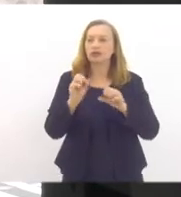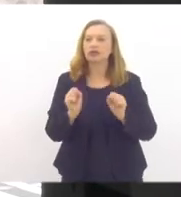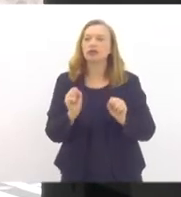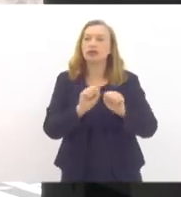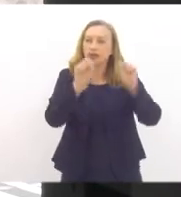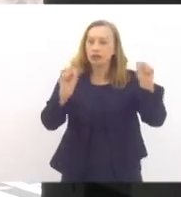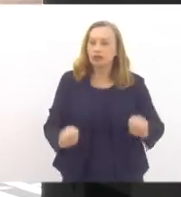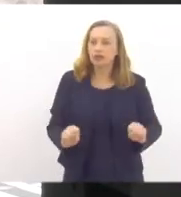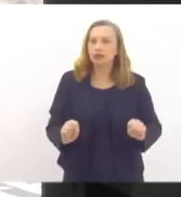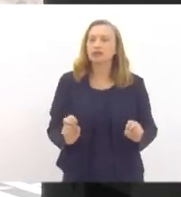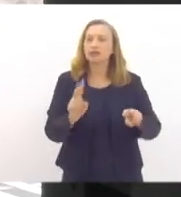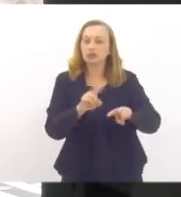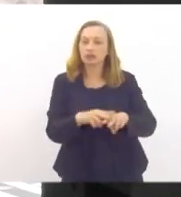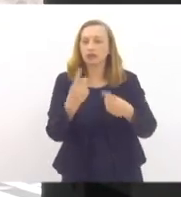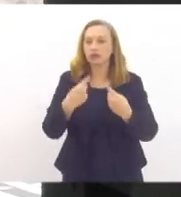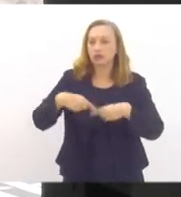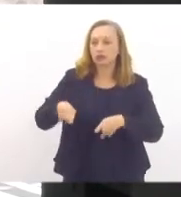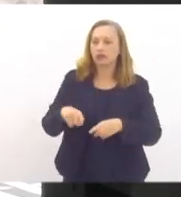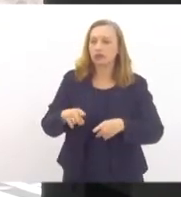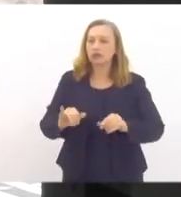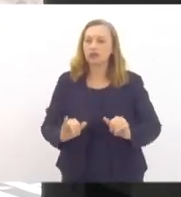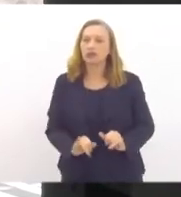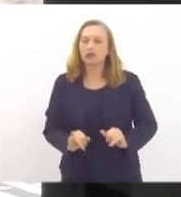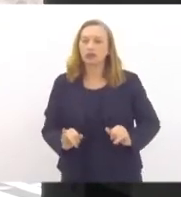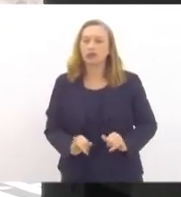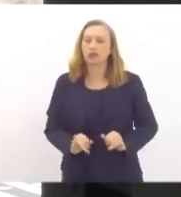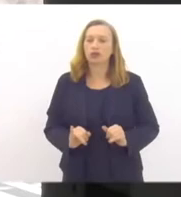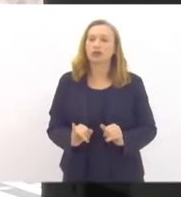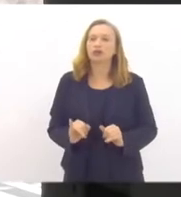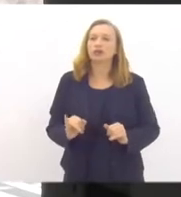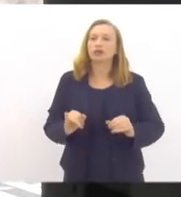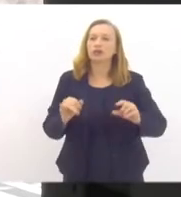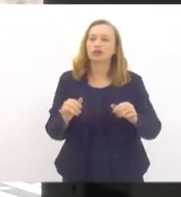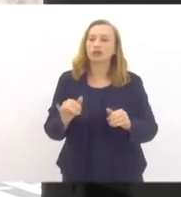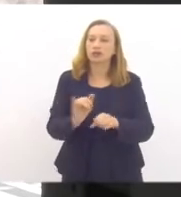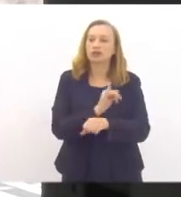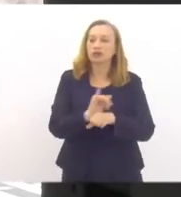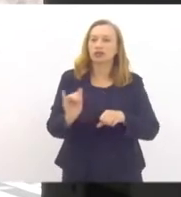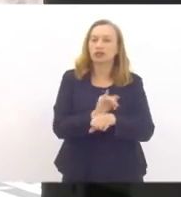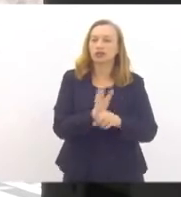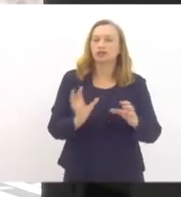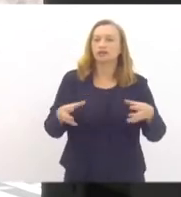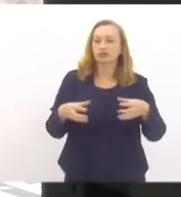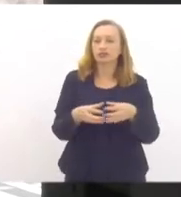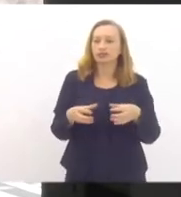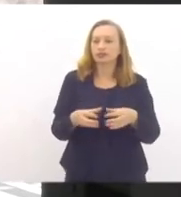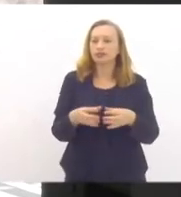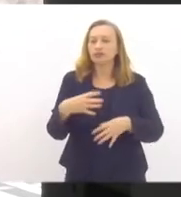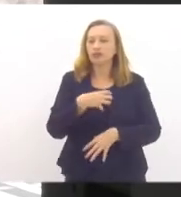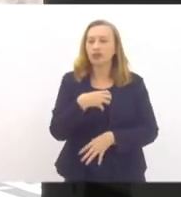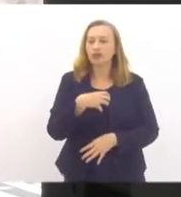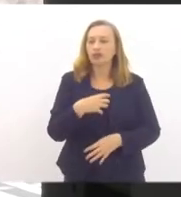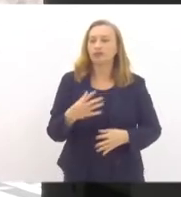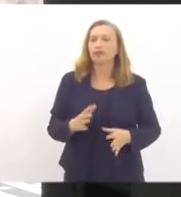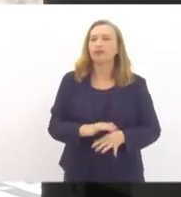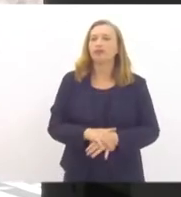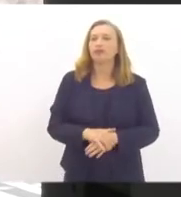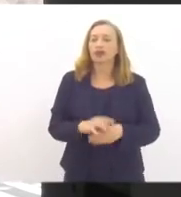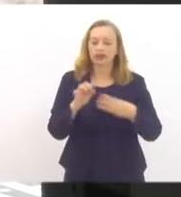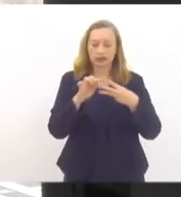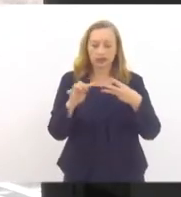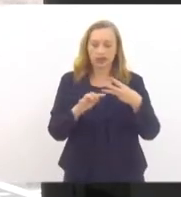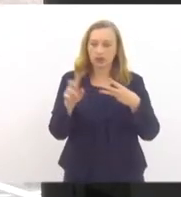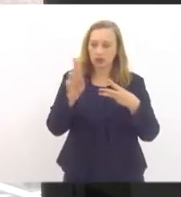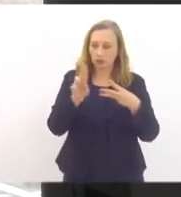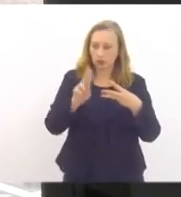combate à tortura e temáticas que atravessam a composição desse mecanismo e desse comitê. E, nesse sentido, a gente chegou em 3 nomes, né, que